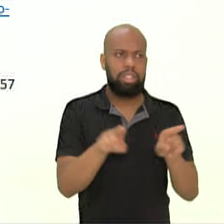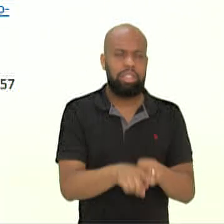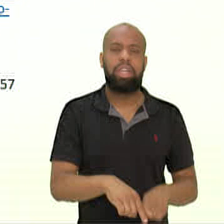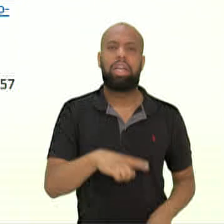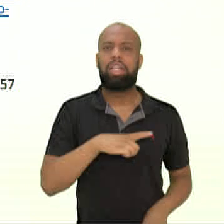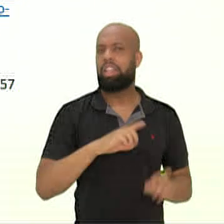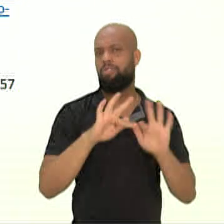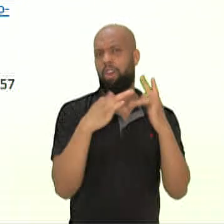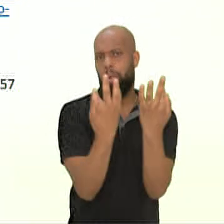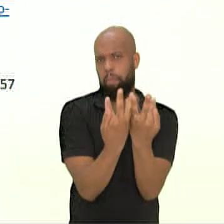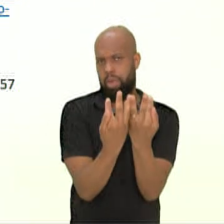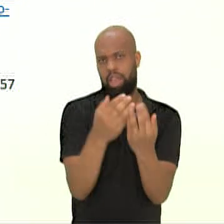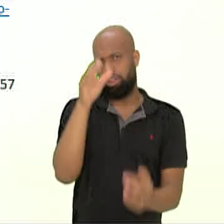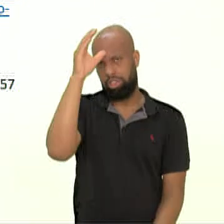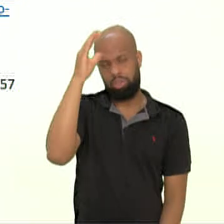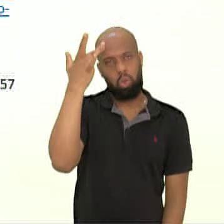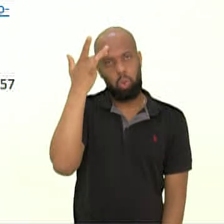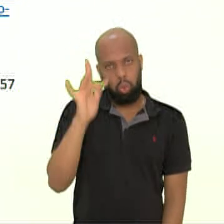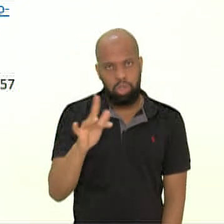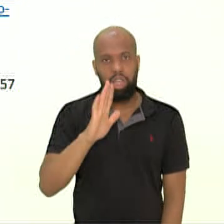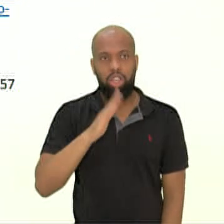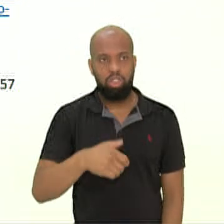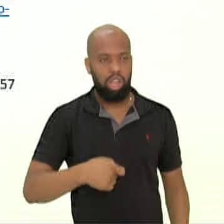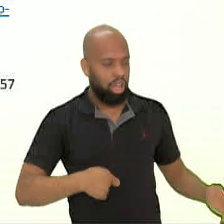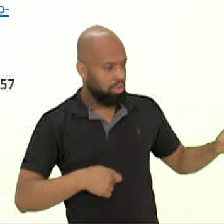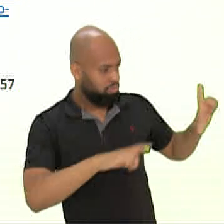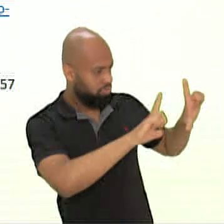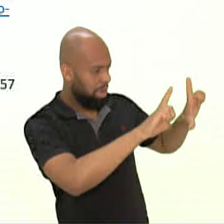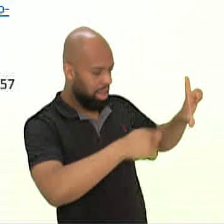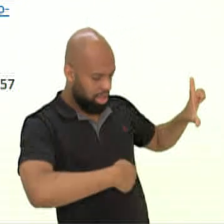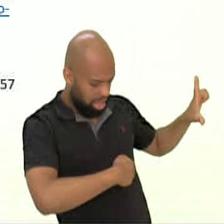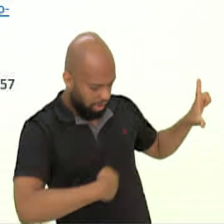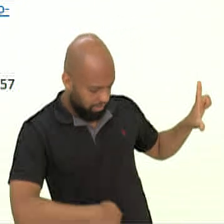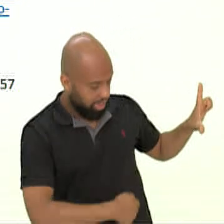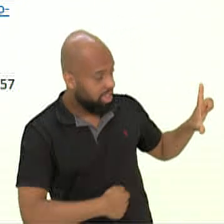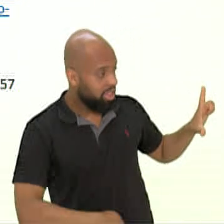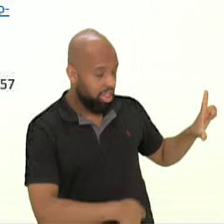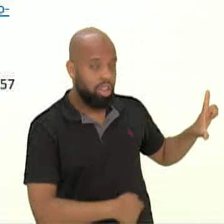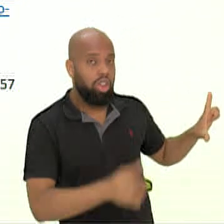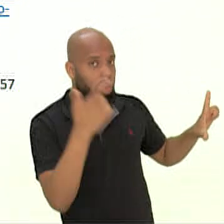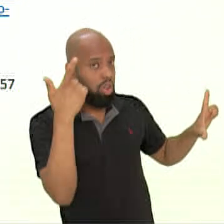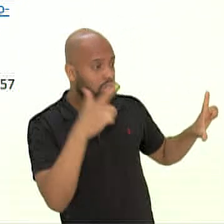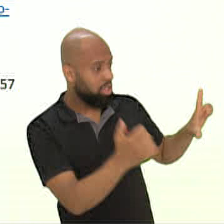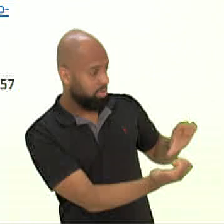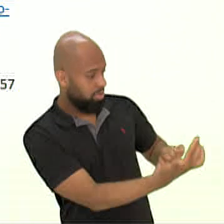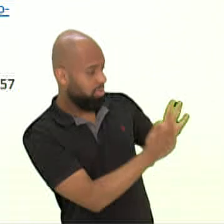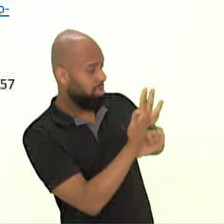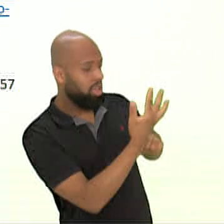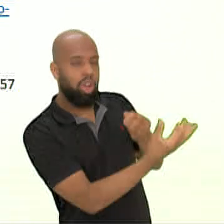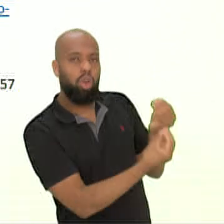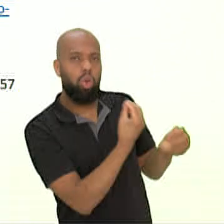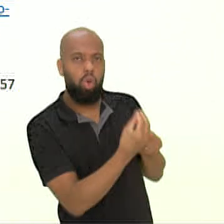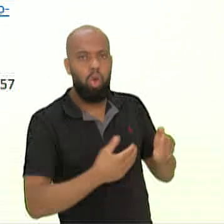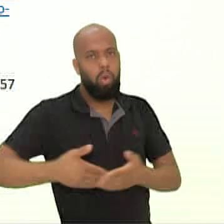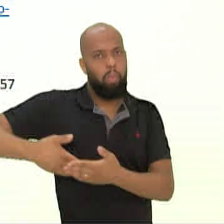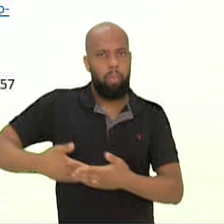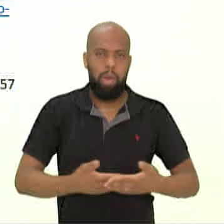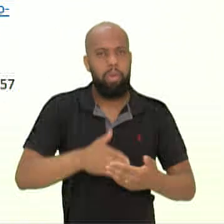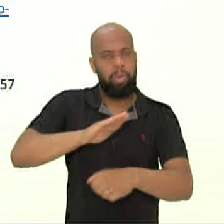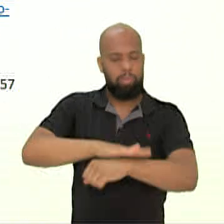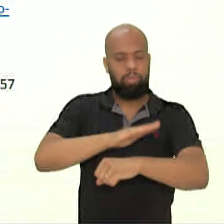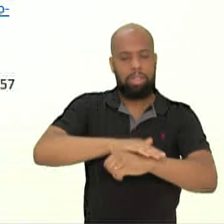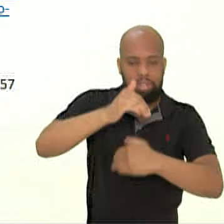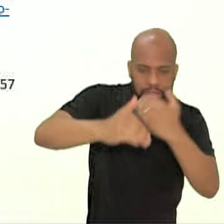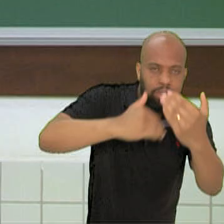eventualmente um parente, uma tia, madrinha, num exame desse. Então você consegue ter o diagnóstico em tempo real do que está acontecendo com o embrião